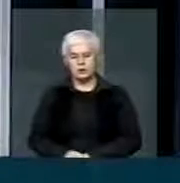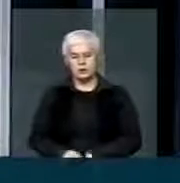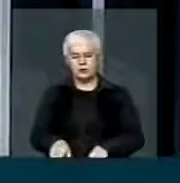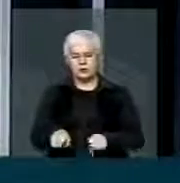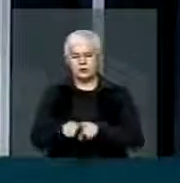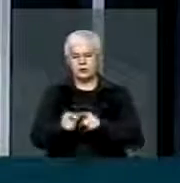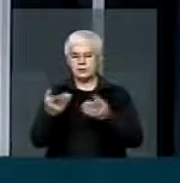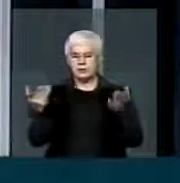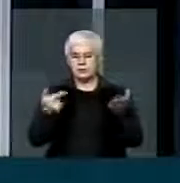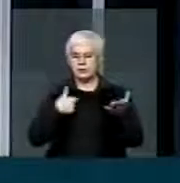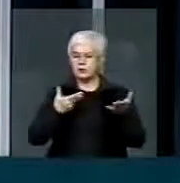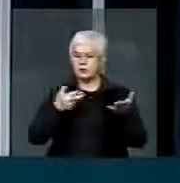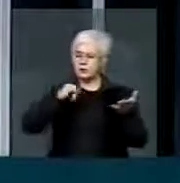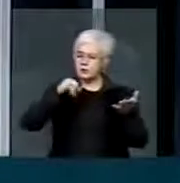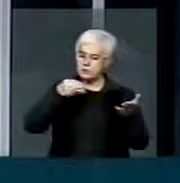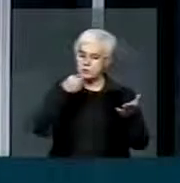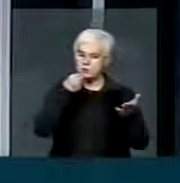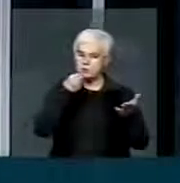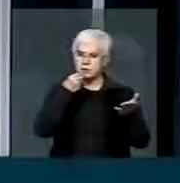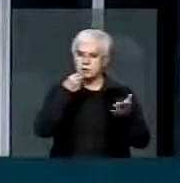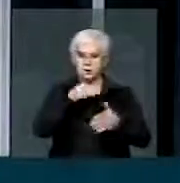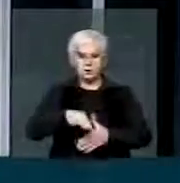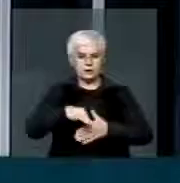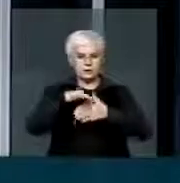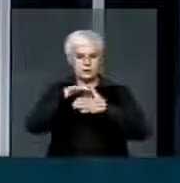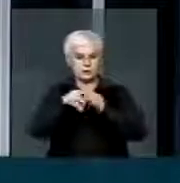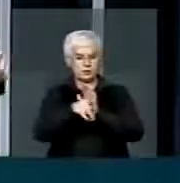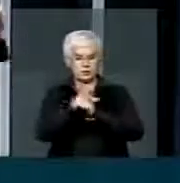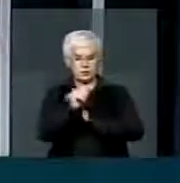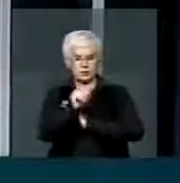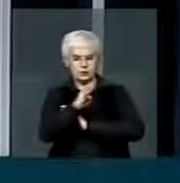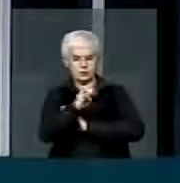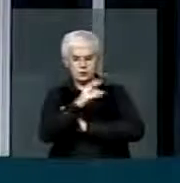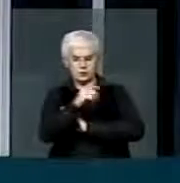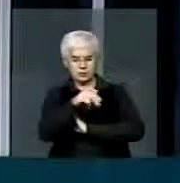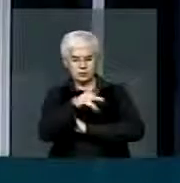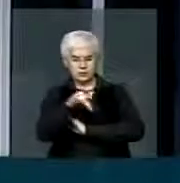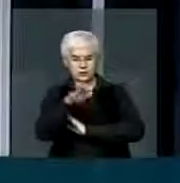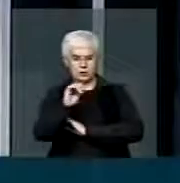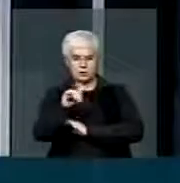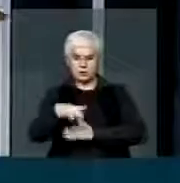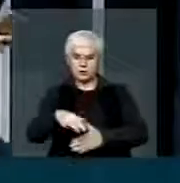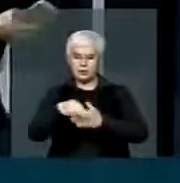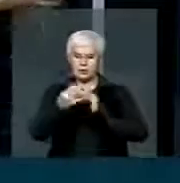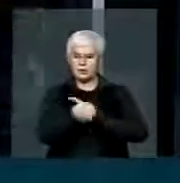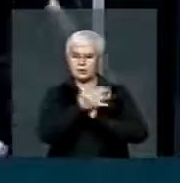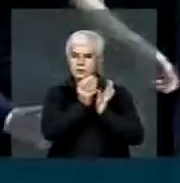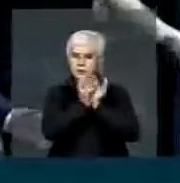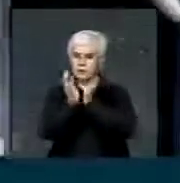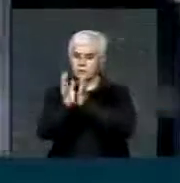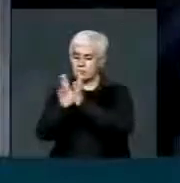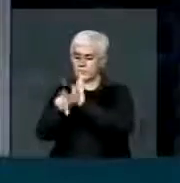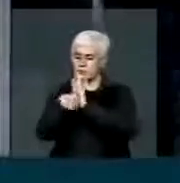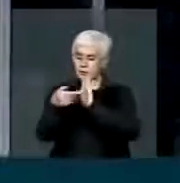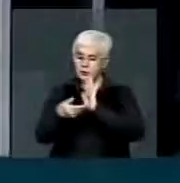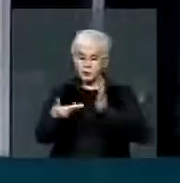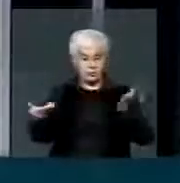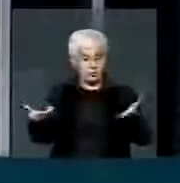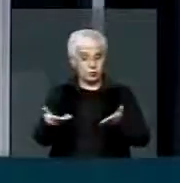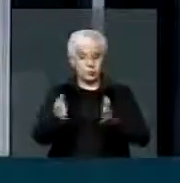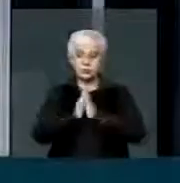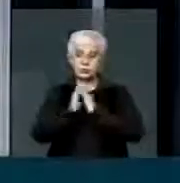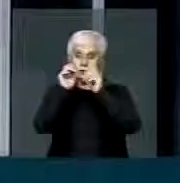aqui ter a oportunidade, líder Beto Albuquerque, líder dos vários partidos na casa no dia de